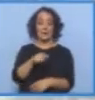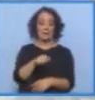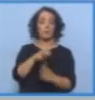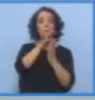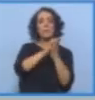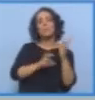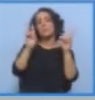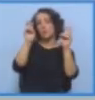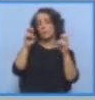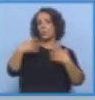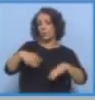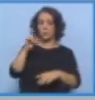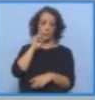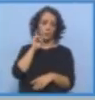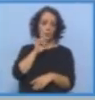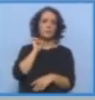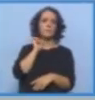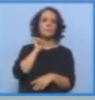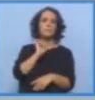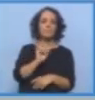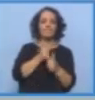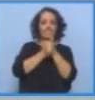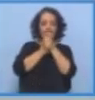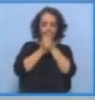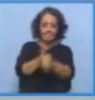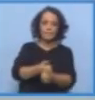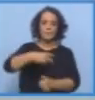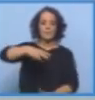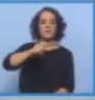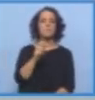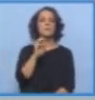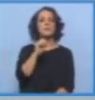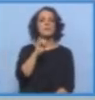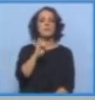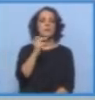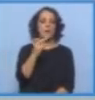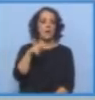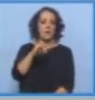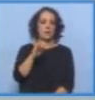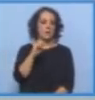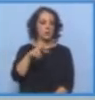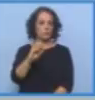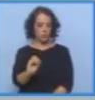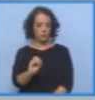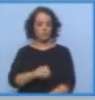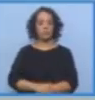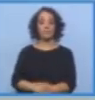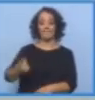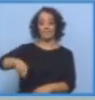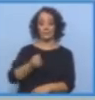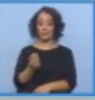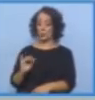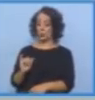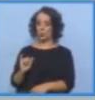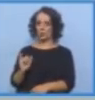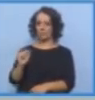muito importante, que é o tema do messianismo. Os discípulos tinham na sua estrutura mental, à maneira